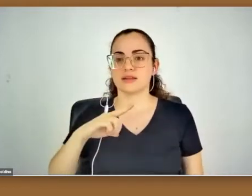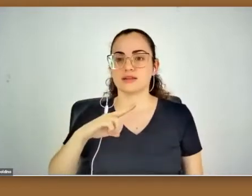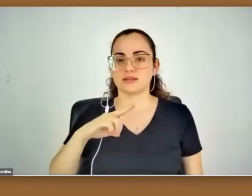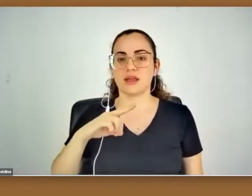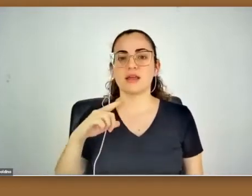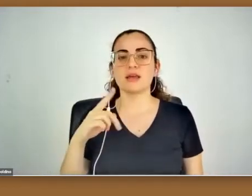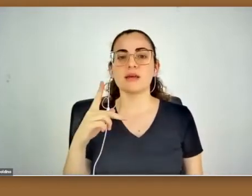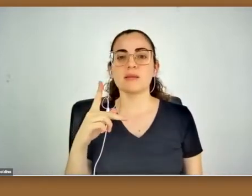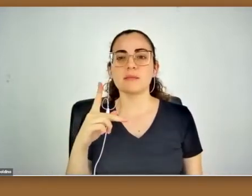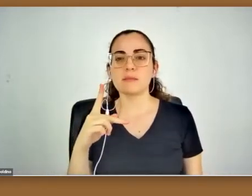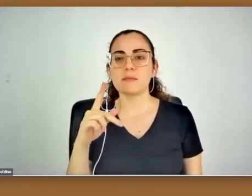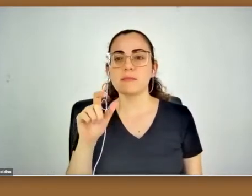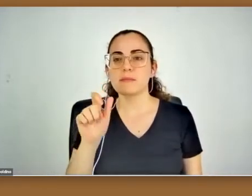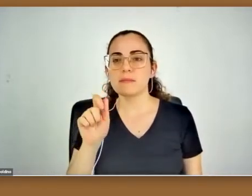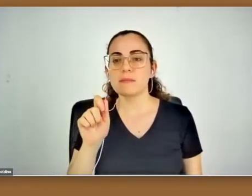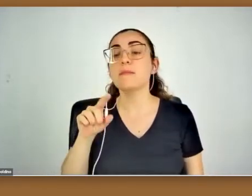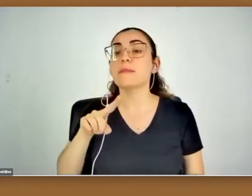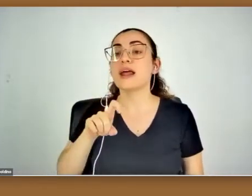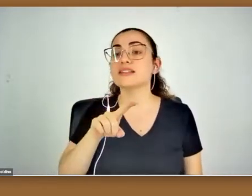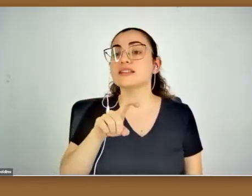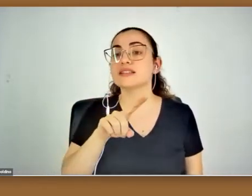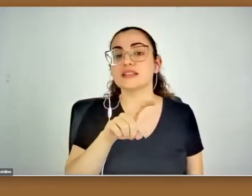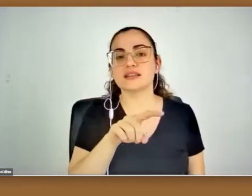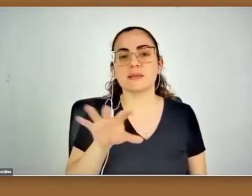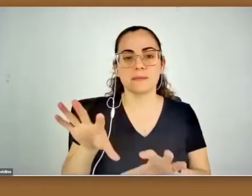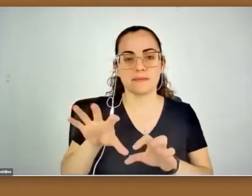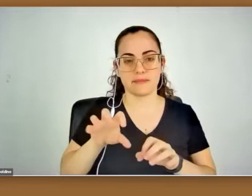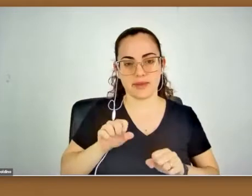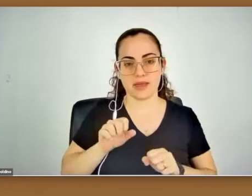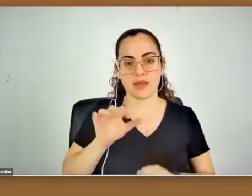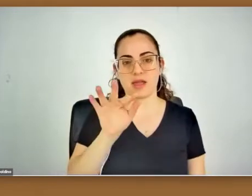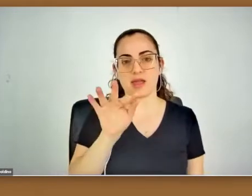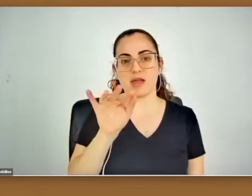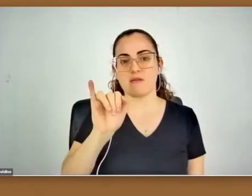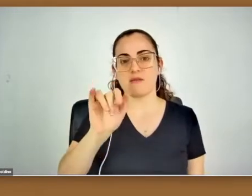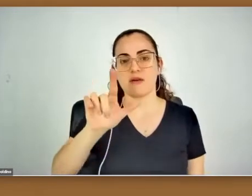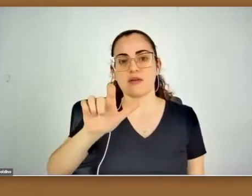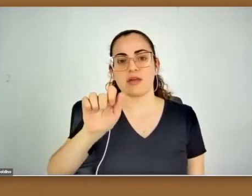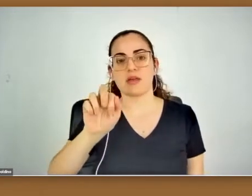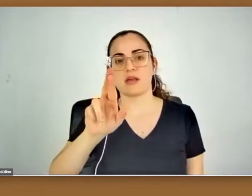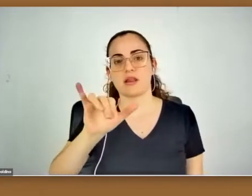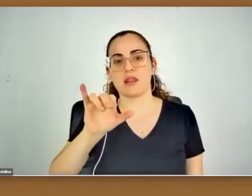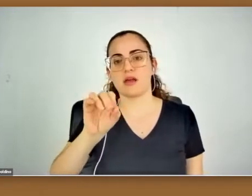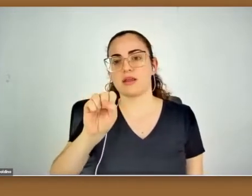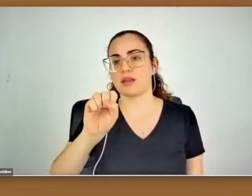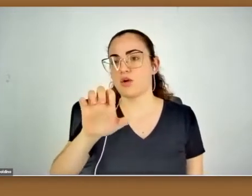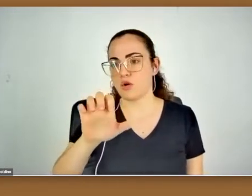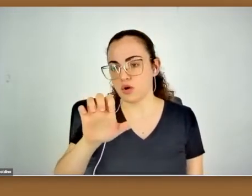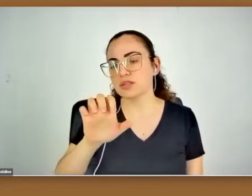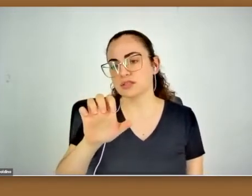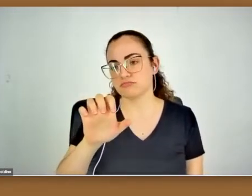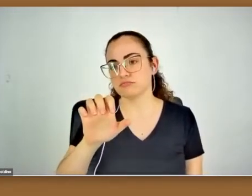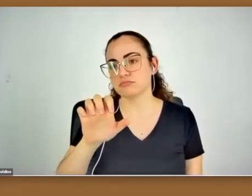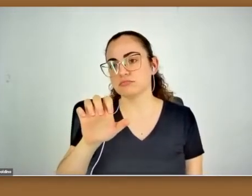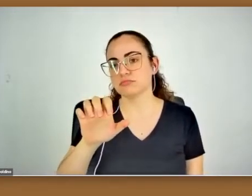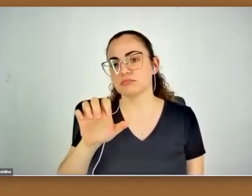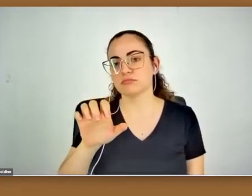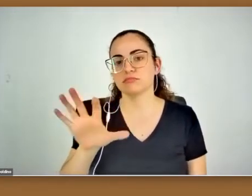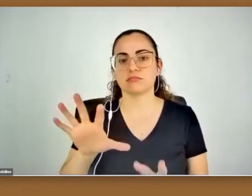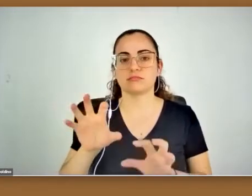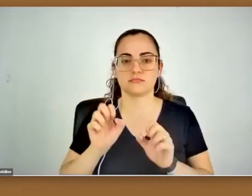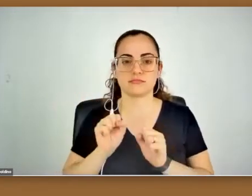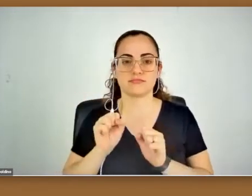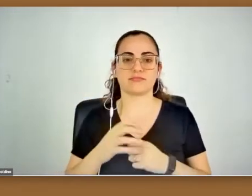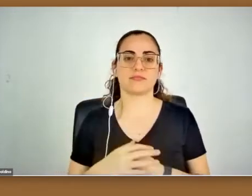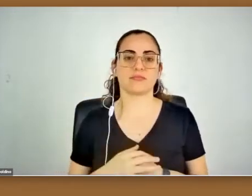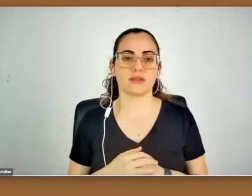transmitido pelo Aedes. E aí o Aedes ele tem várias espécies, né? A gente trabalha muito com a Aedes aegypti, com a Bopictus. Aqui no Brasil,